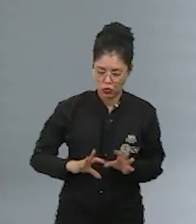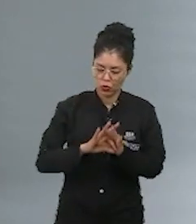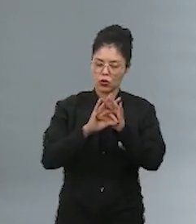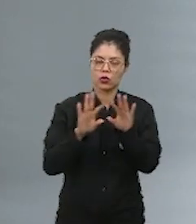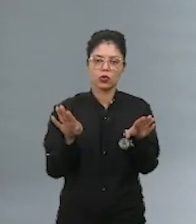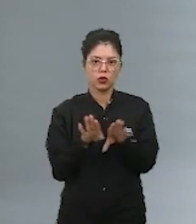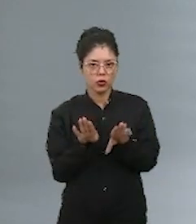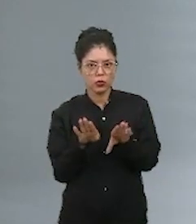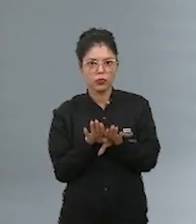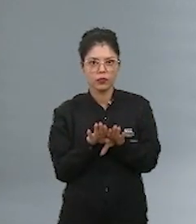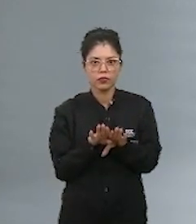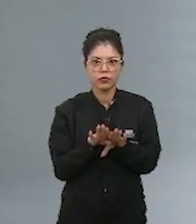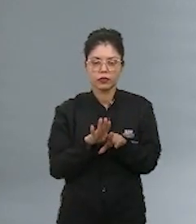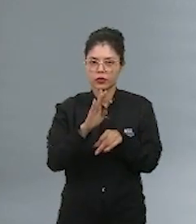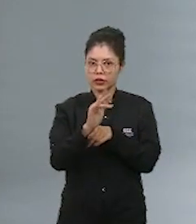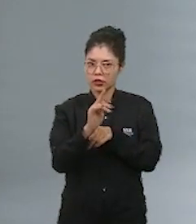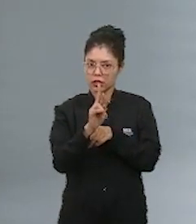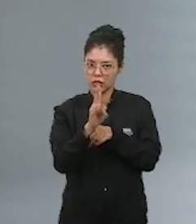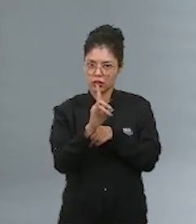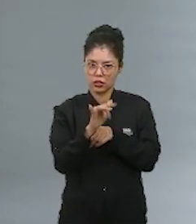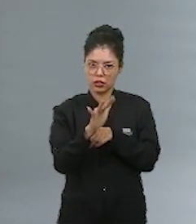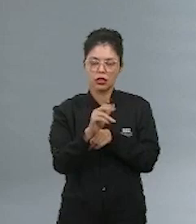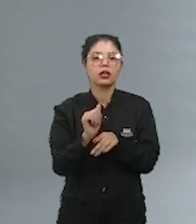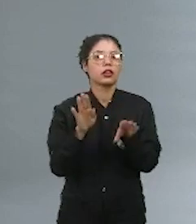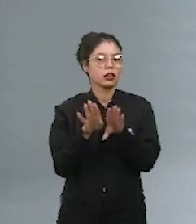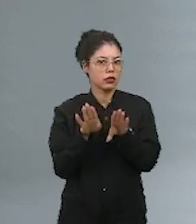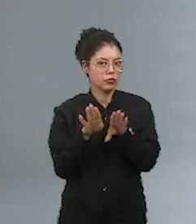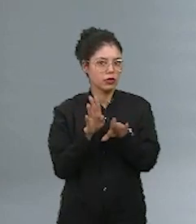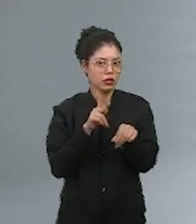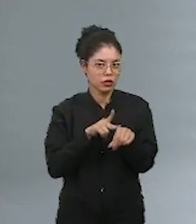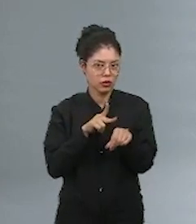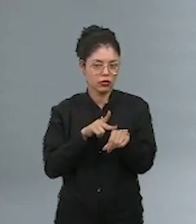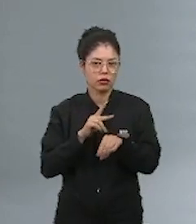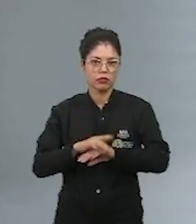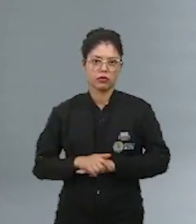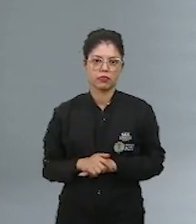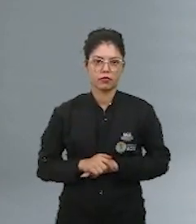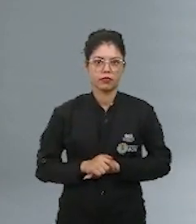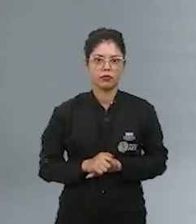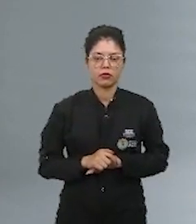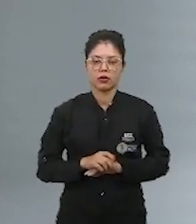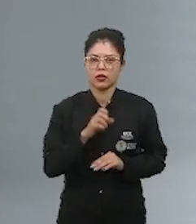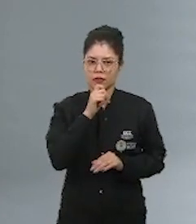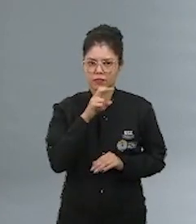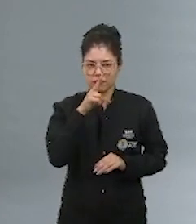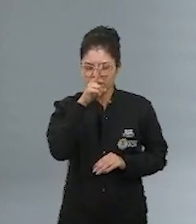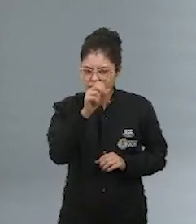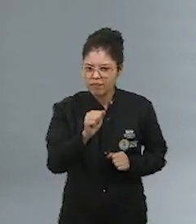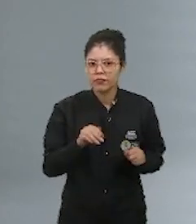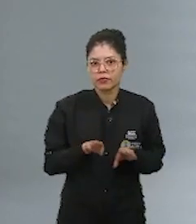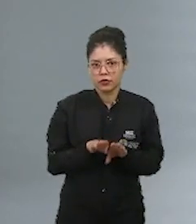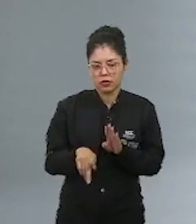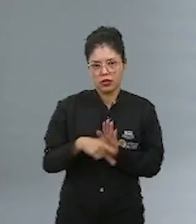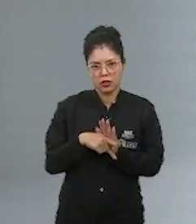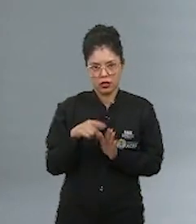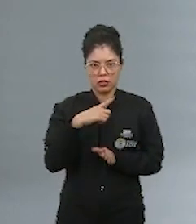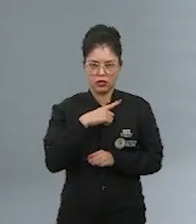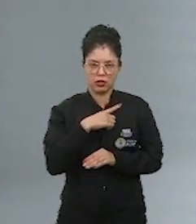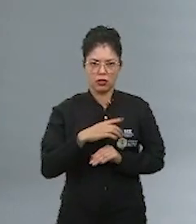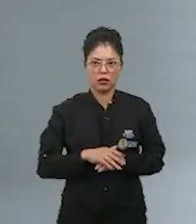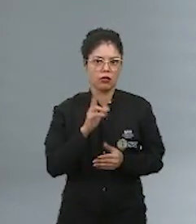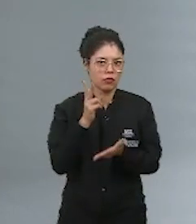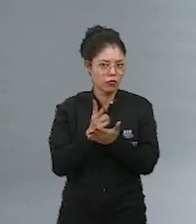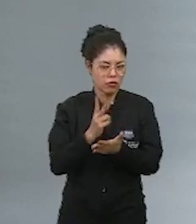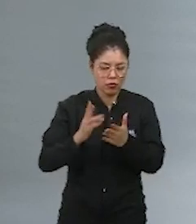aí às rochas cristalinas e também às rochas mais resistentes que temos. Inclusive,